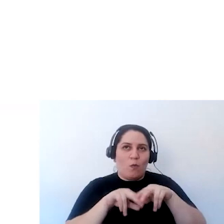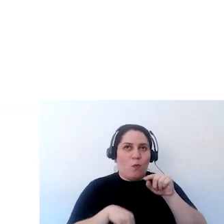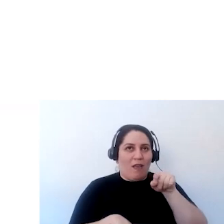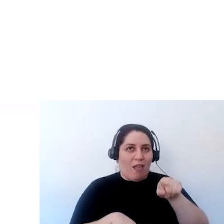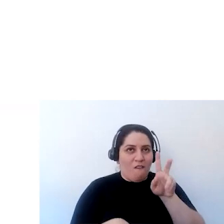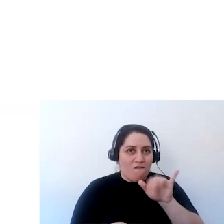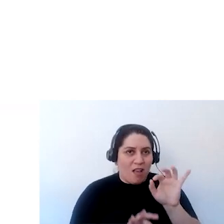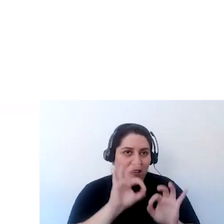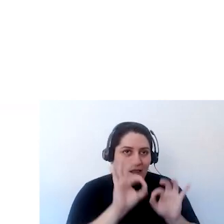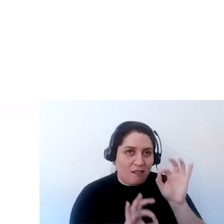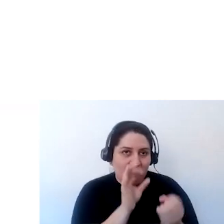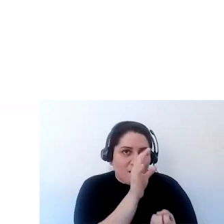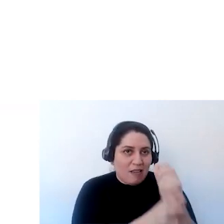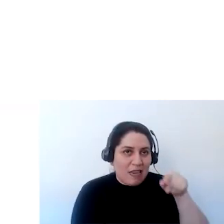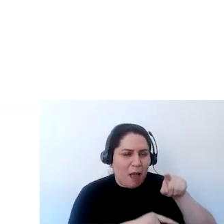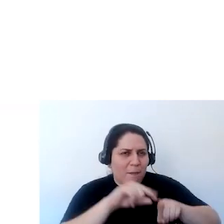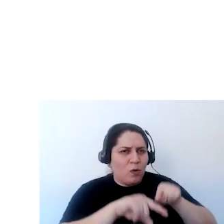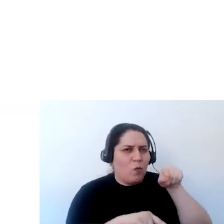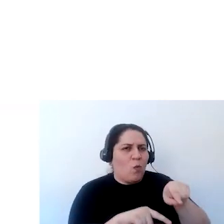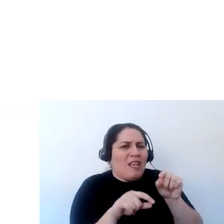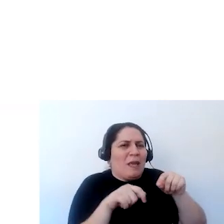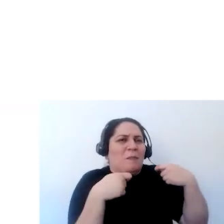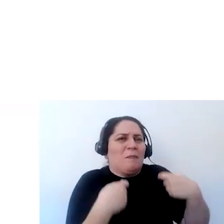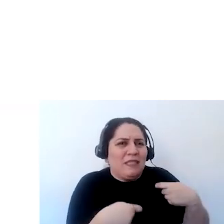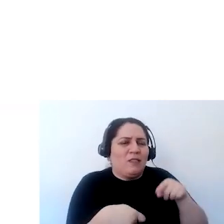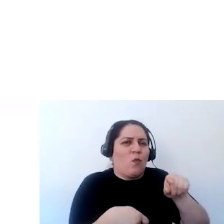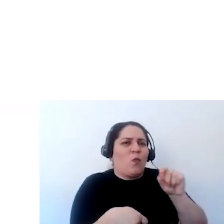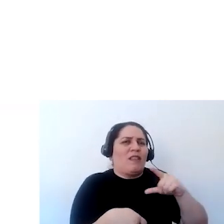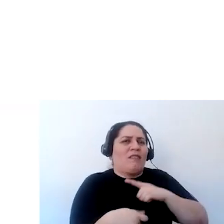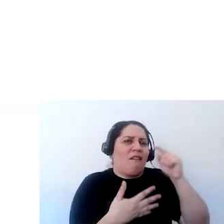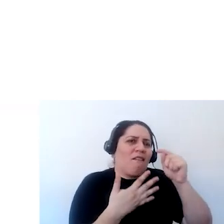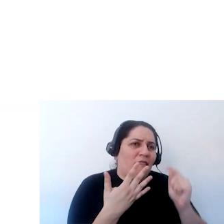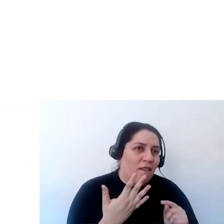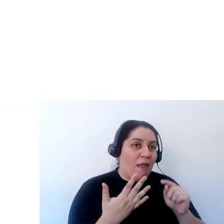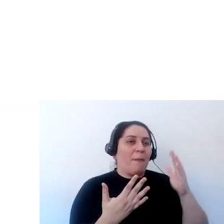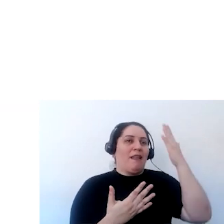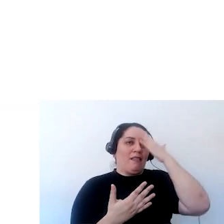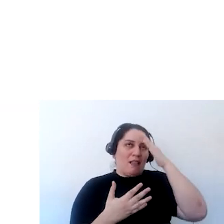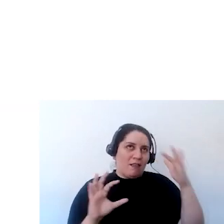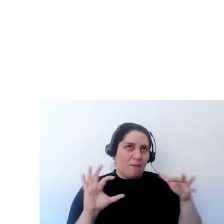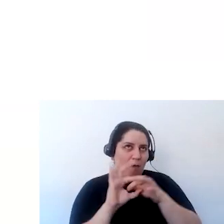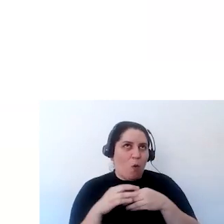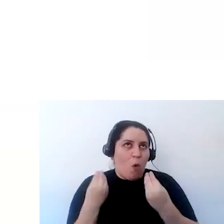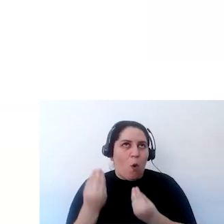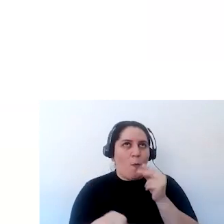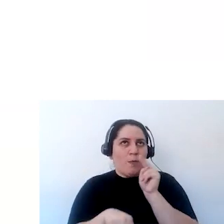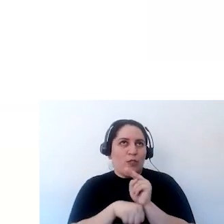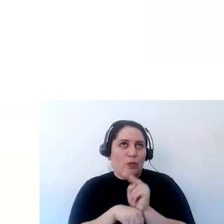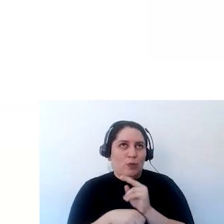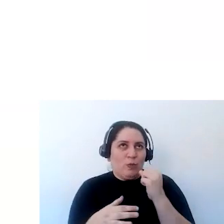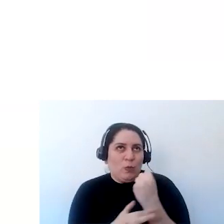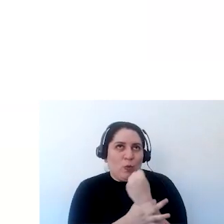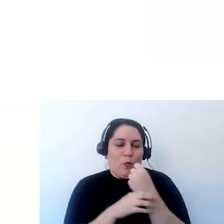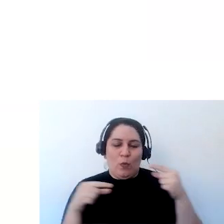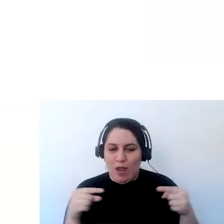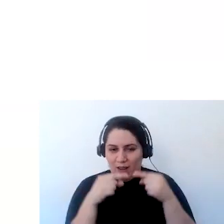construindo, quais os requisitos do meu sistema e quais as prioridades desses requisitos. E aí, beleza. Agora que a gente entendeu o